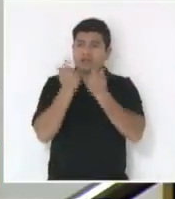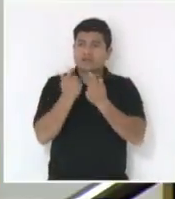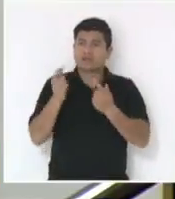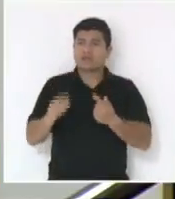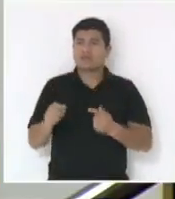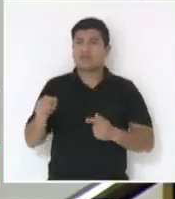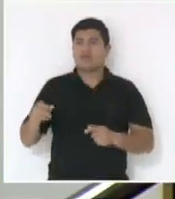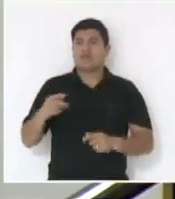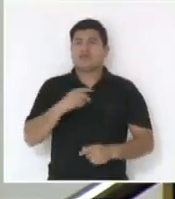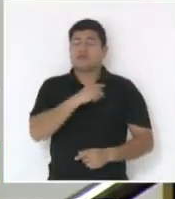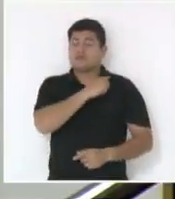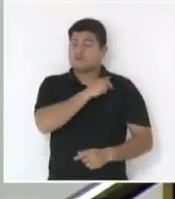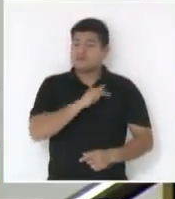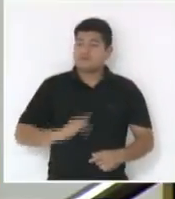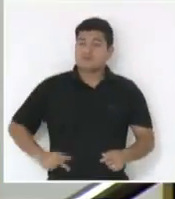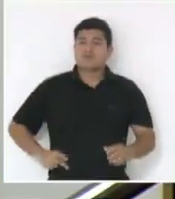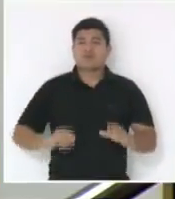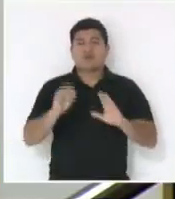ofício.